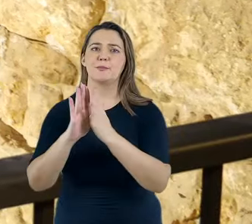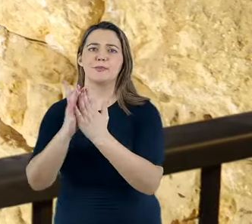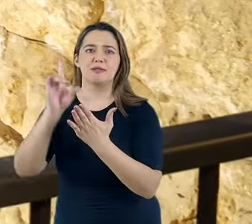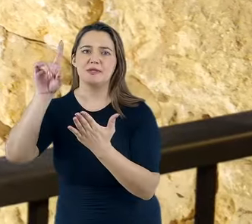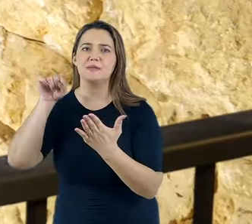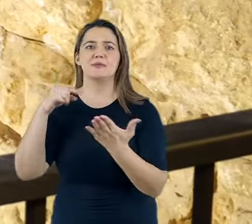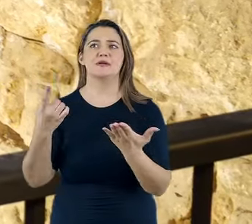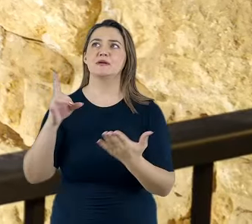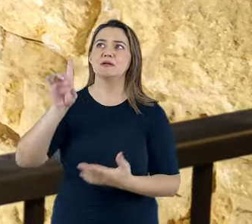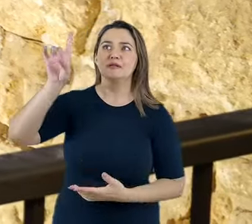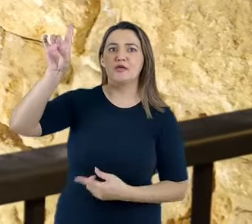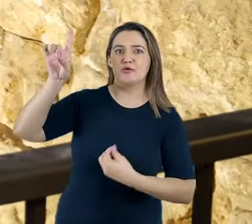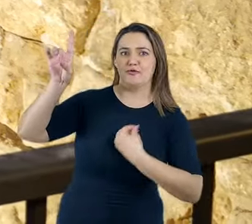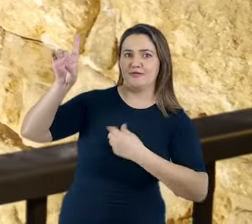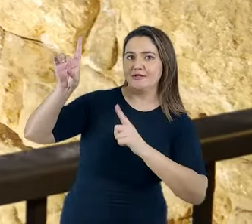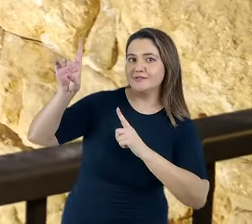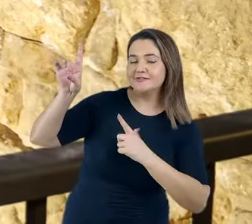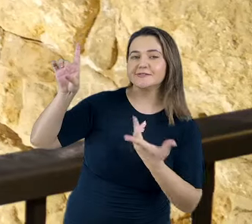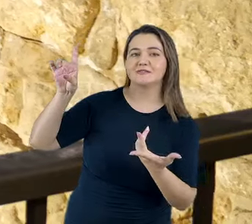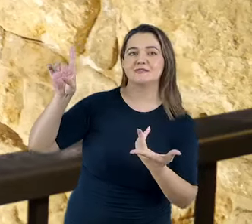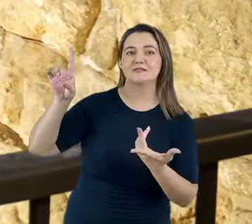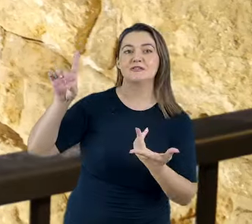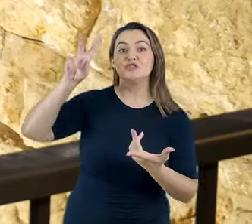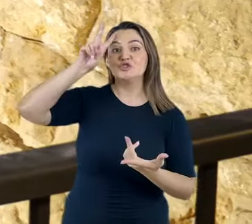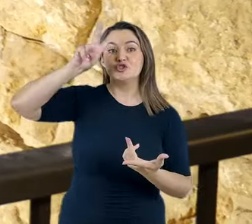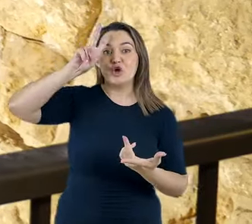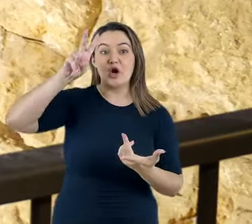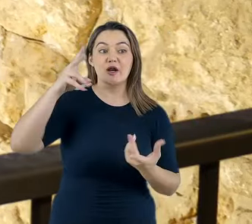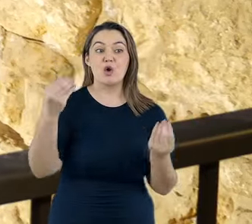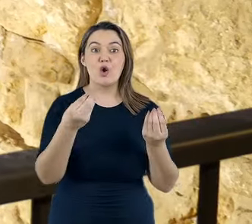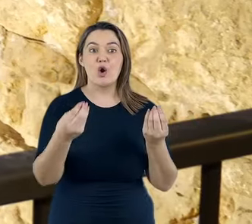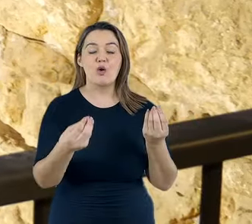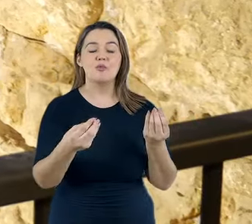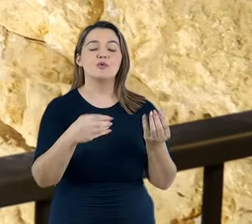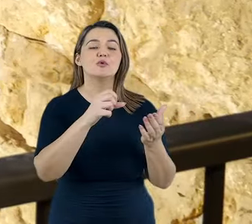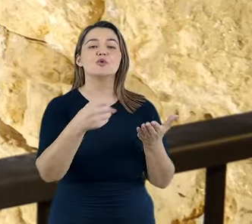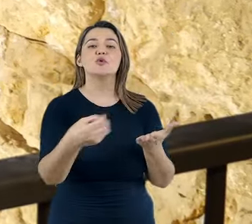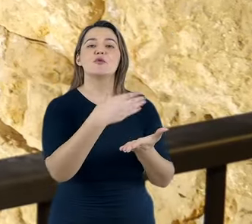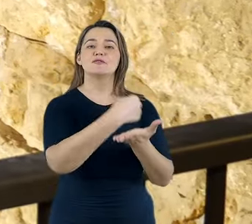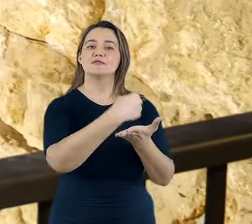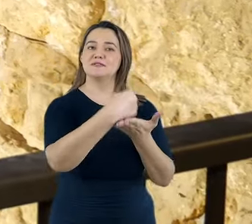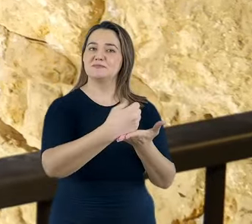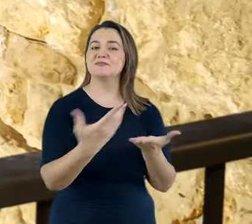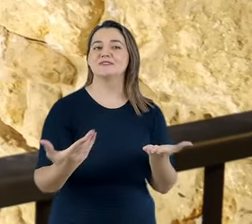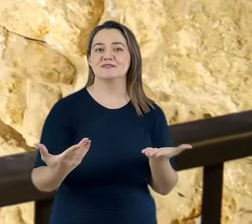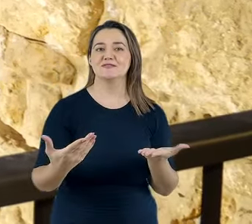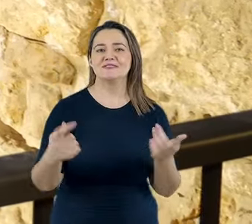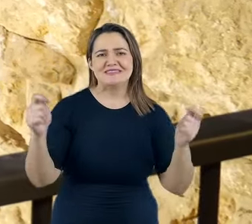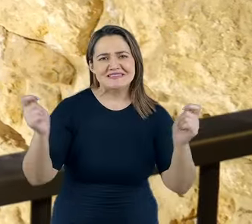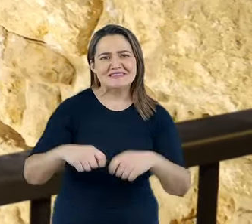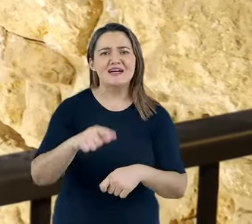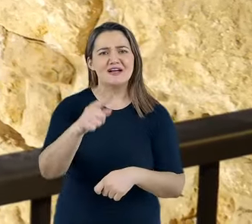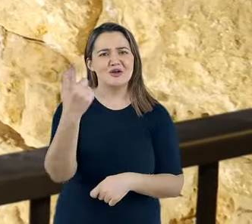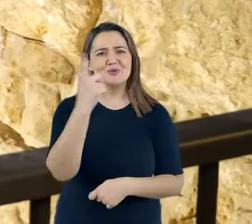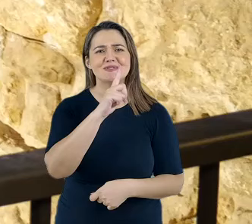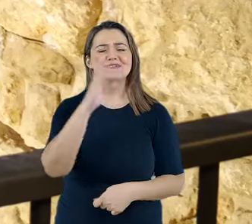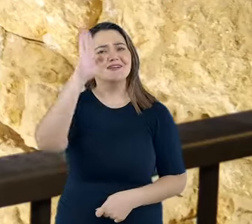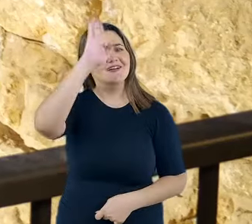relacionados à Bíblia, à existência de Deus, à veracidade histórica do Novo Testamento e muito mais. E você pode